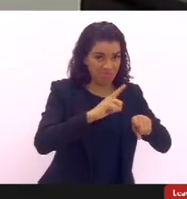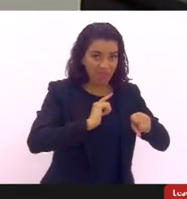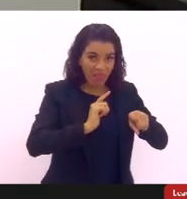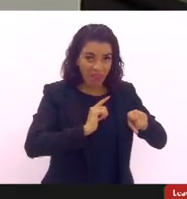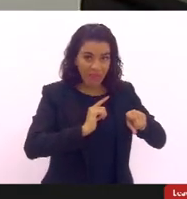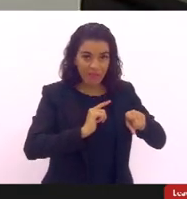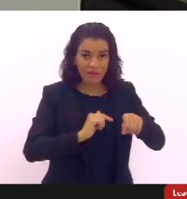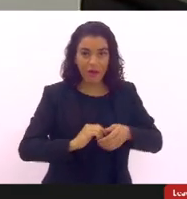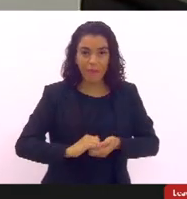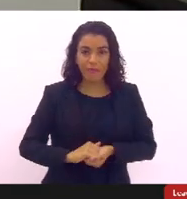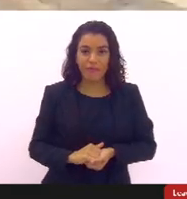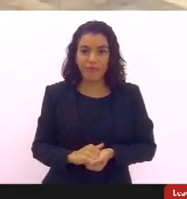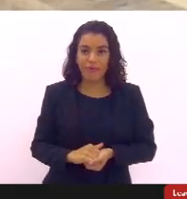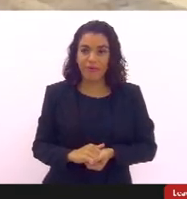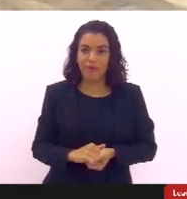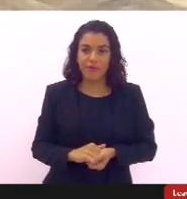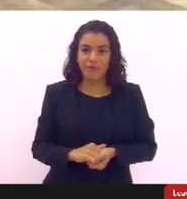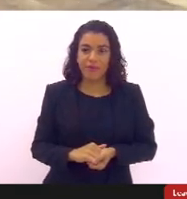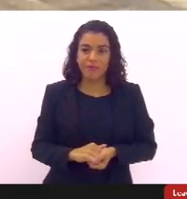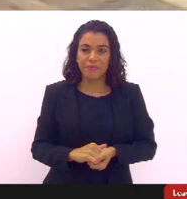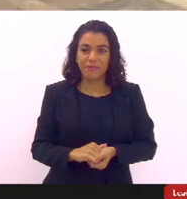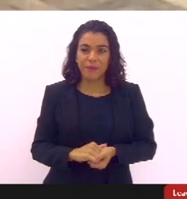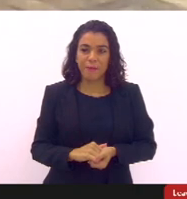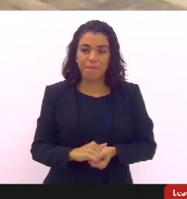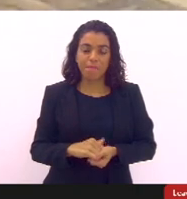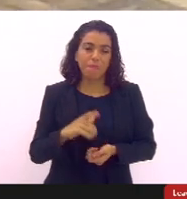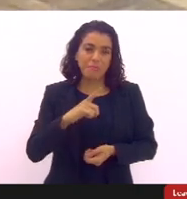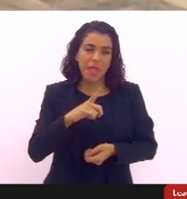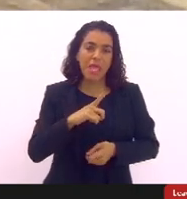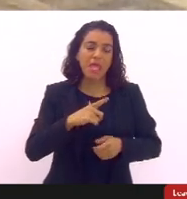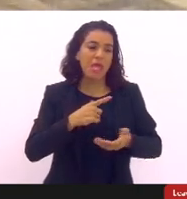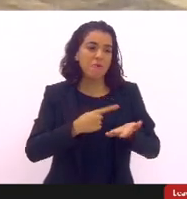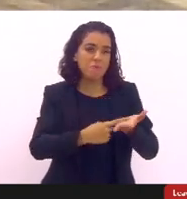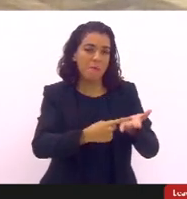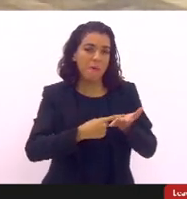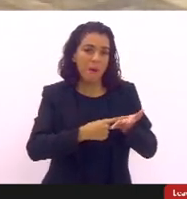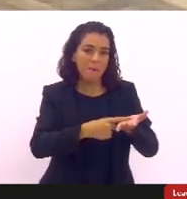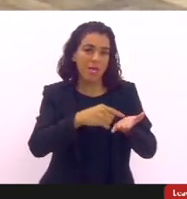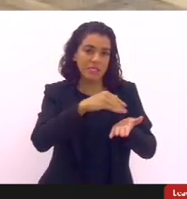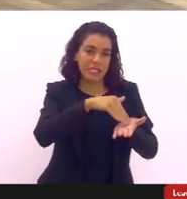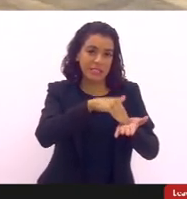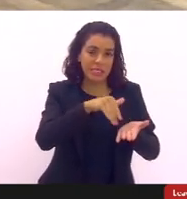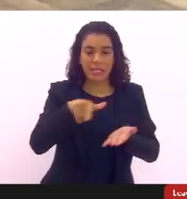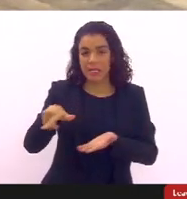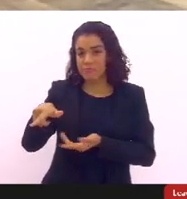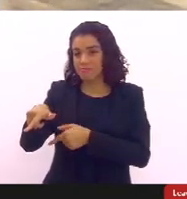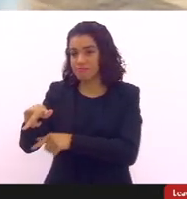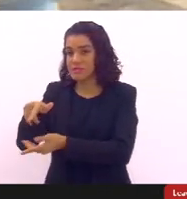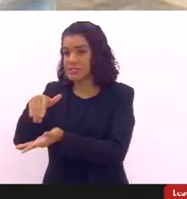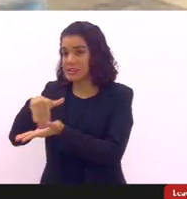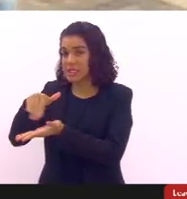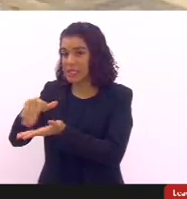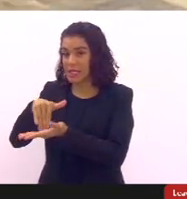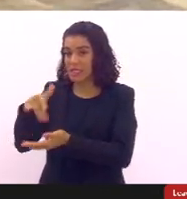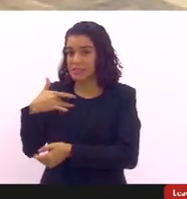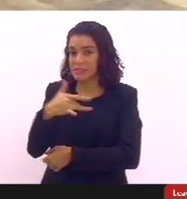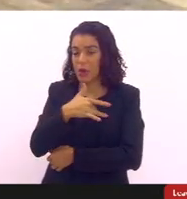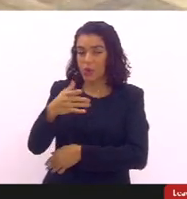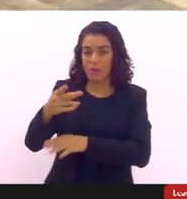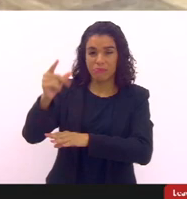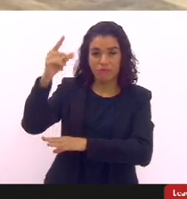sentido? Sim, foram feitas tratativas, né, da secretária com o secretário de saúde à